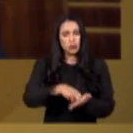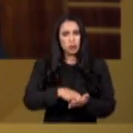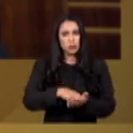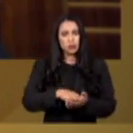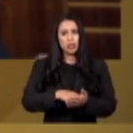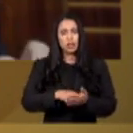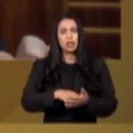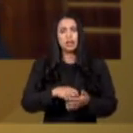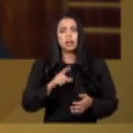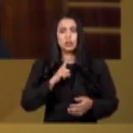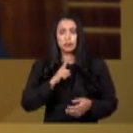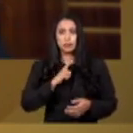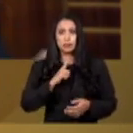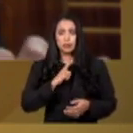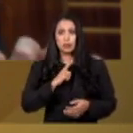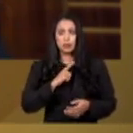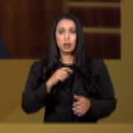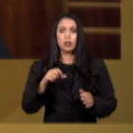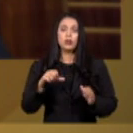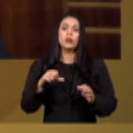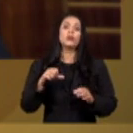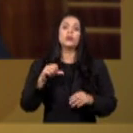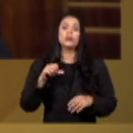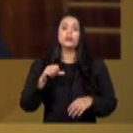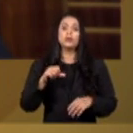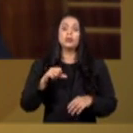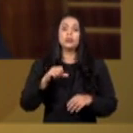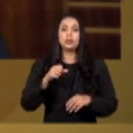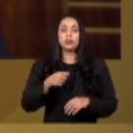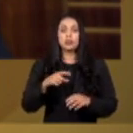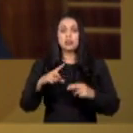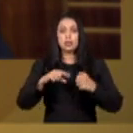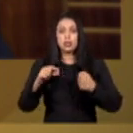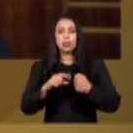descritos nos artigos 304 miraculous